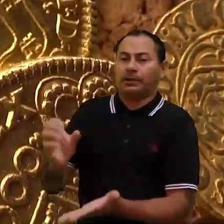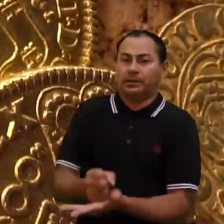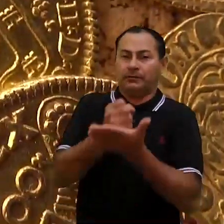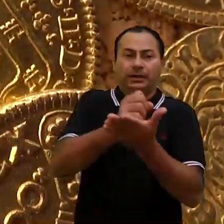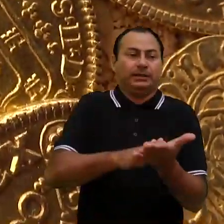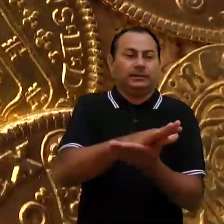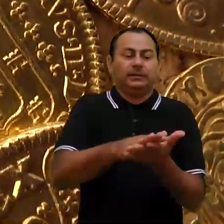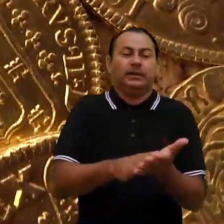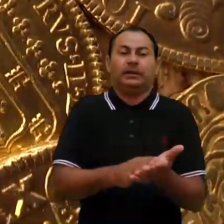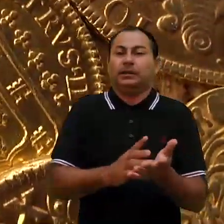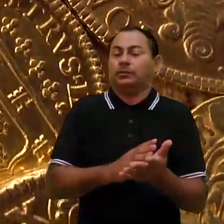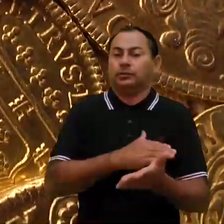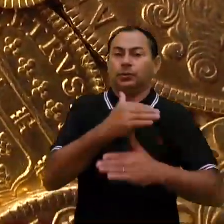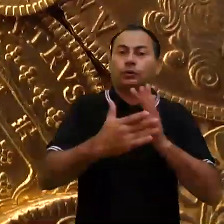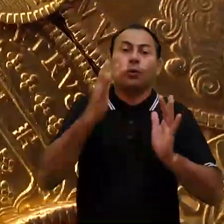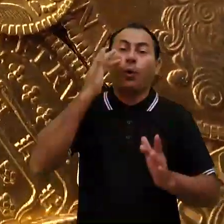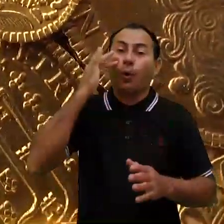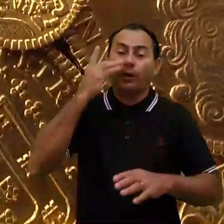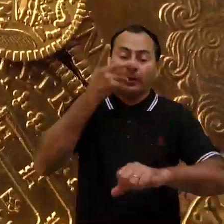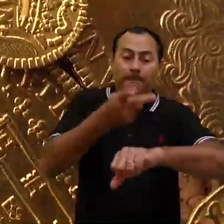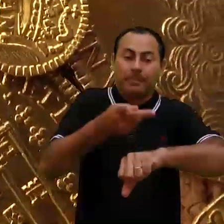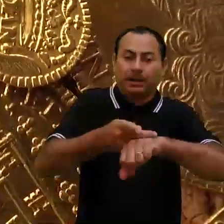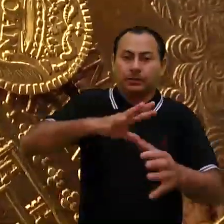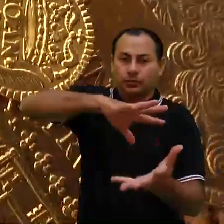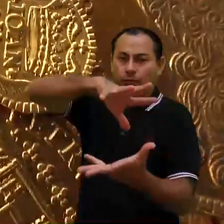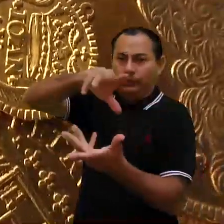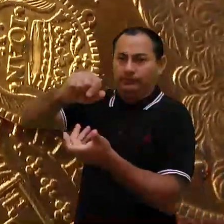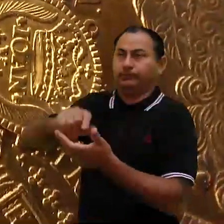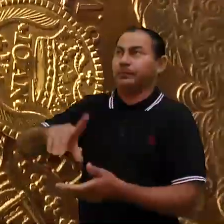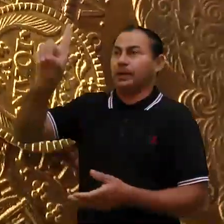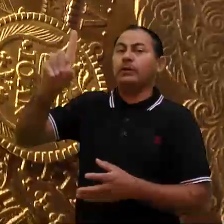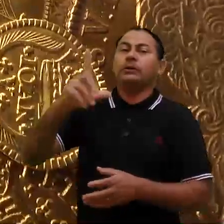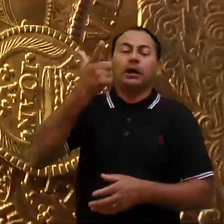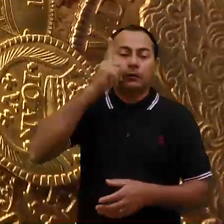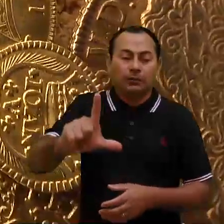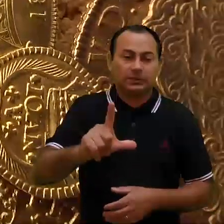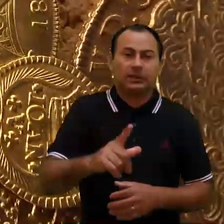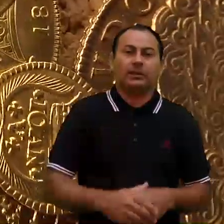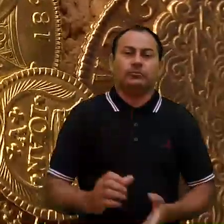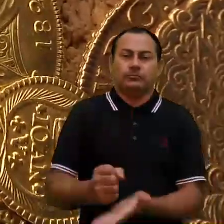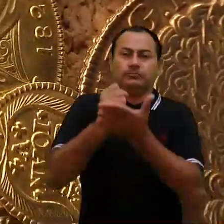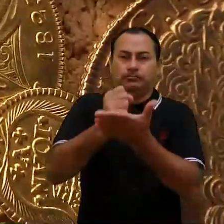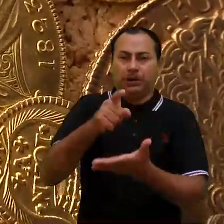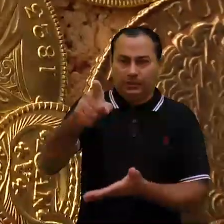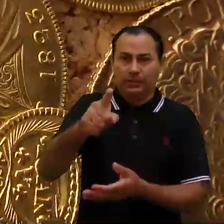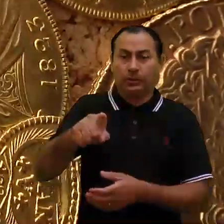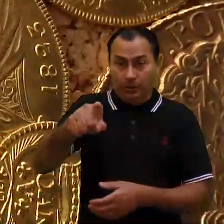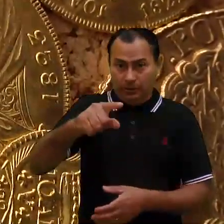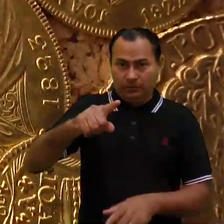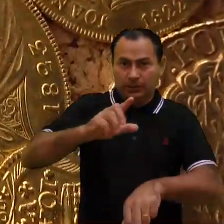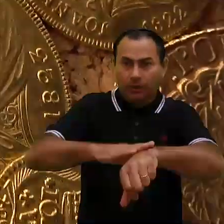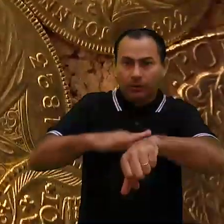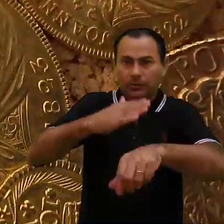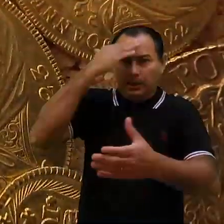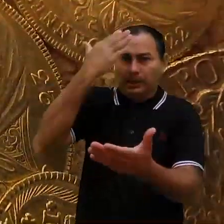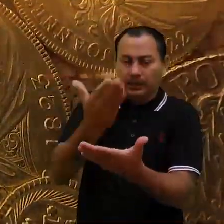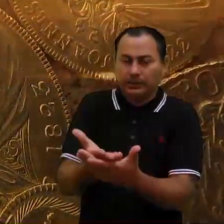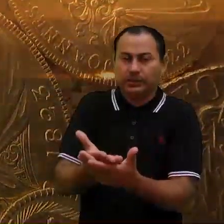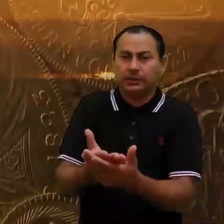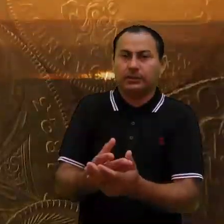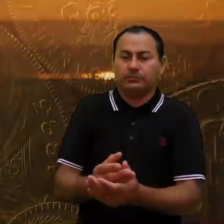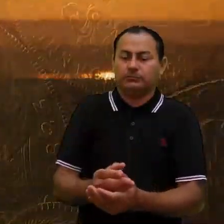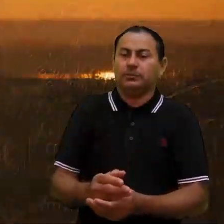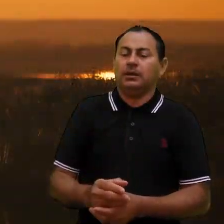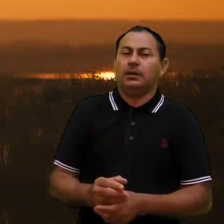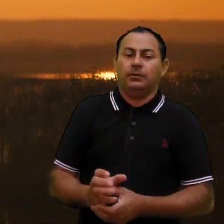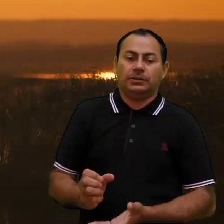salvação, nem com todo o ouro e prata do mundo. Deus já comprou a salvação para você. Quando você crê em Deus e é salvo, não precisa